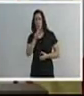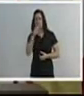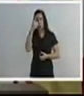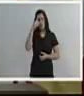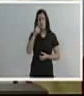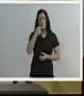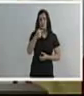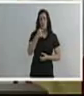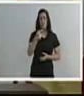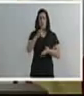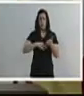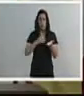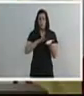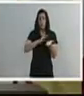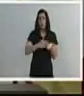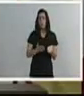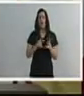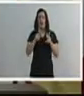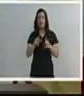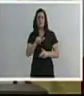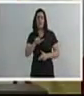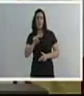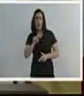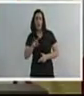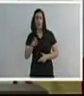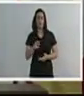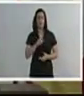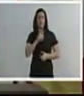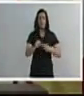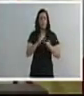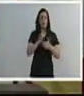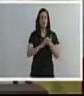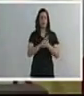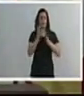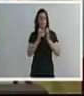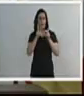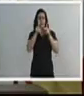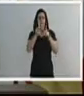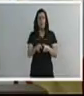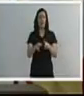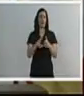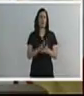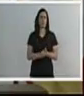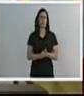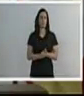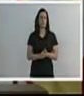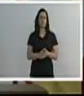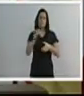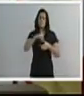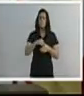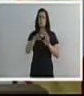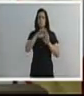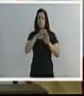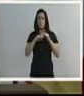uma semana, está com o documento na mão. Assim deveria ser a LAU, Ivan. Se não mudou nada, não desenquadrou nada, está tudo dentro dos mesmos